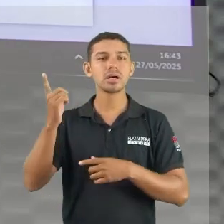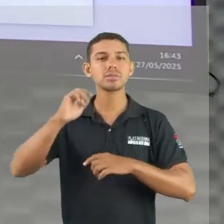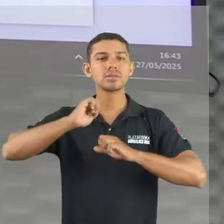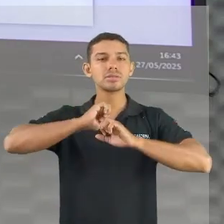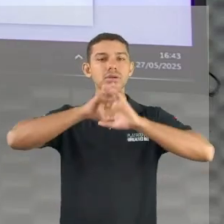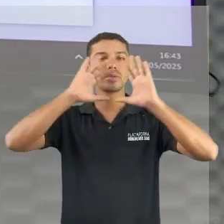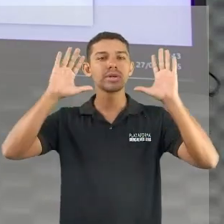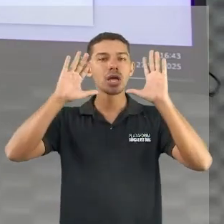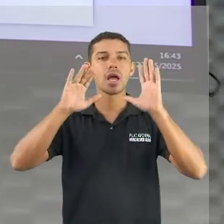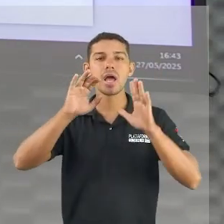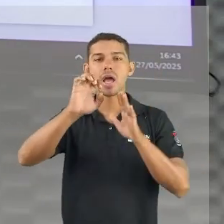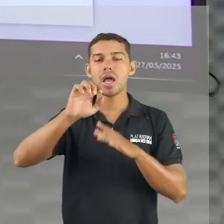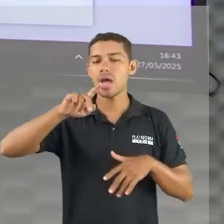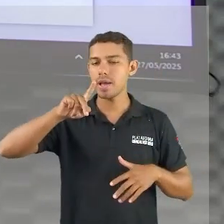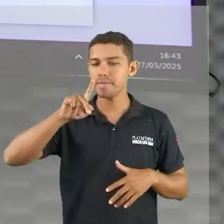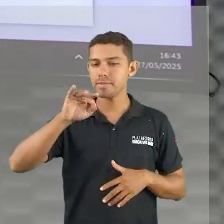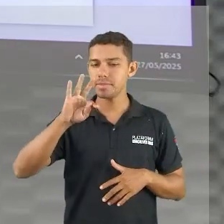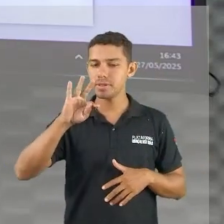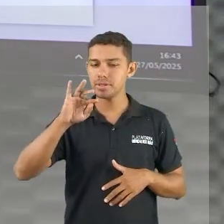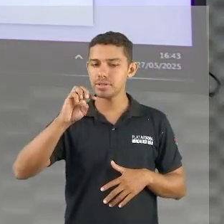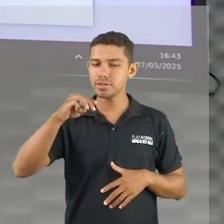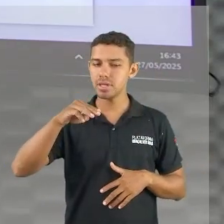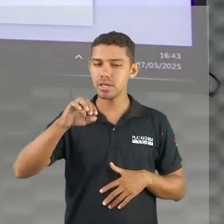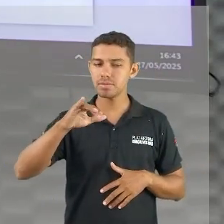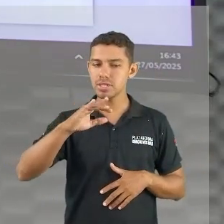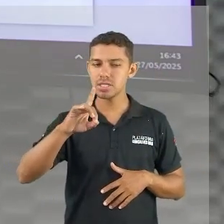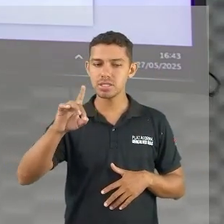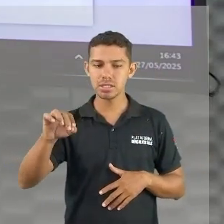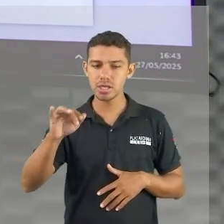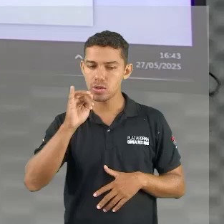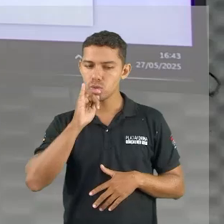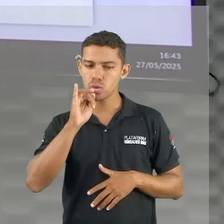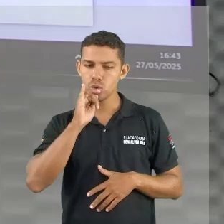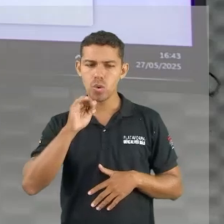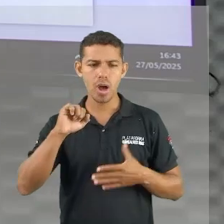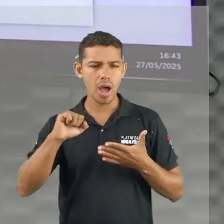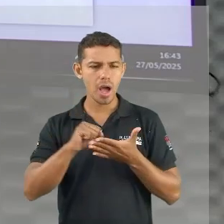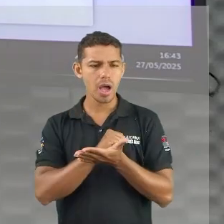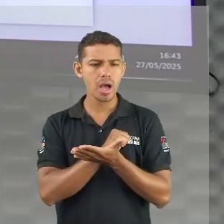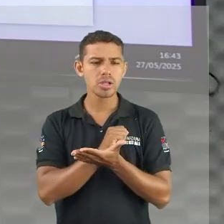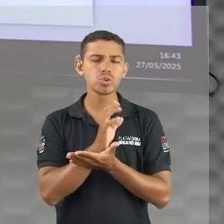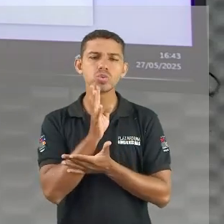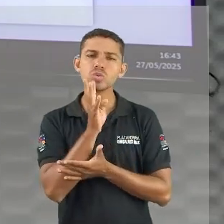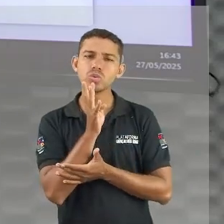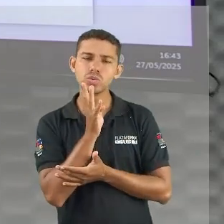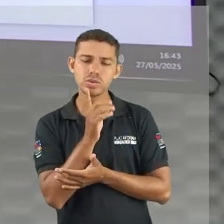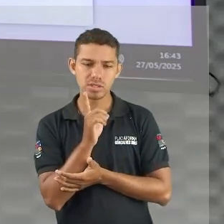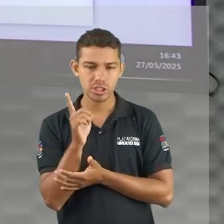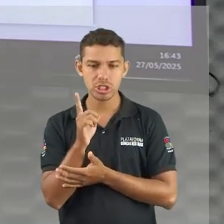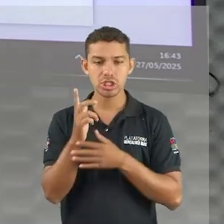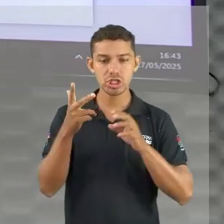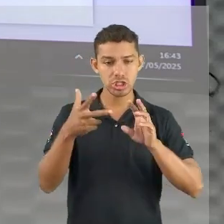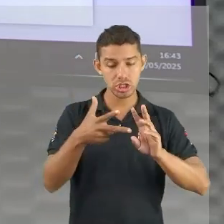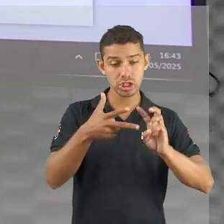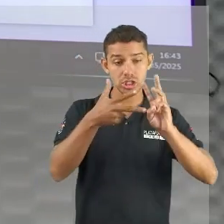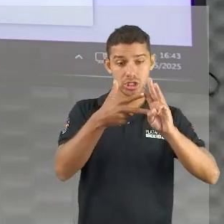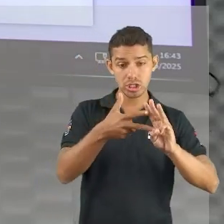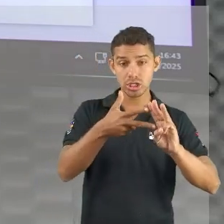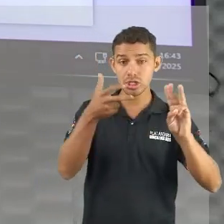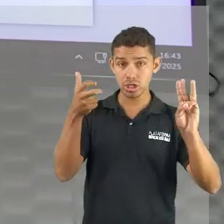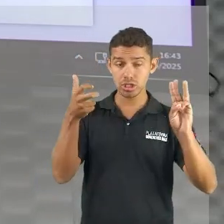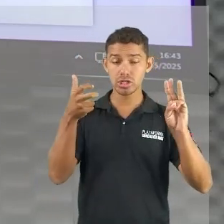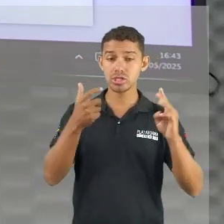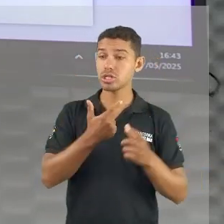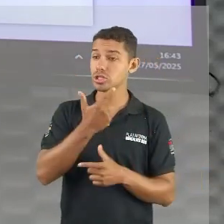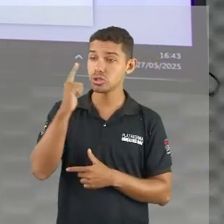está falando de epistemicídio, né? Que é o apagamento dos conhecimentos indígenas, dos conhecimentos